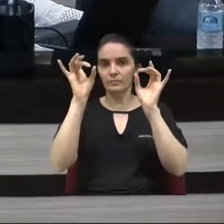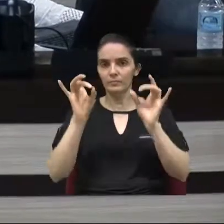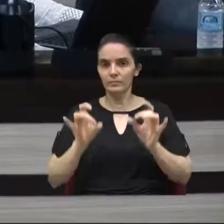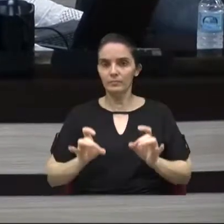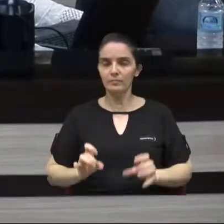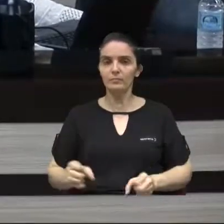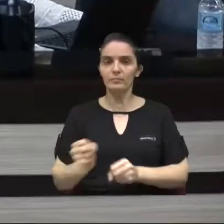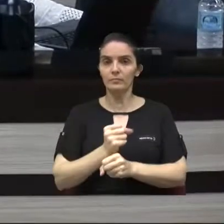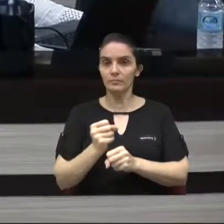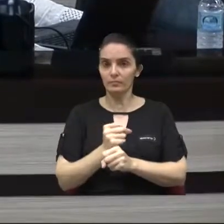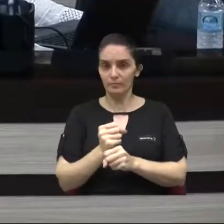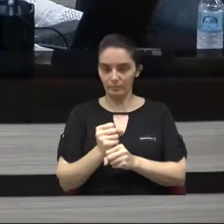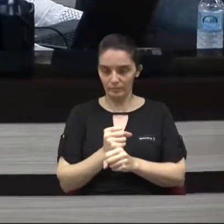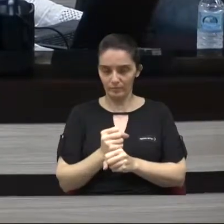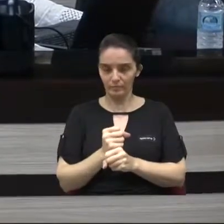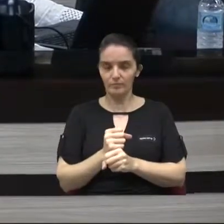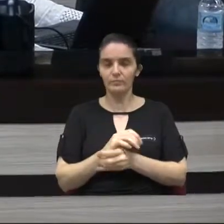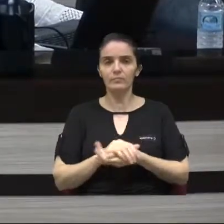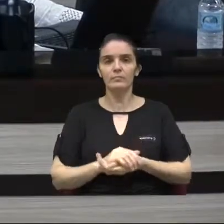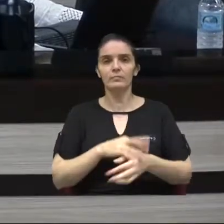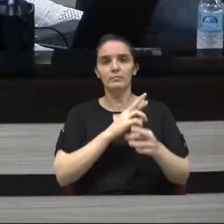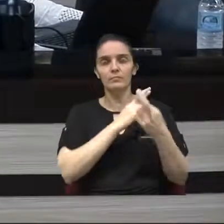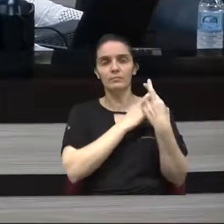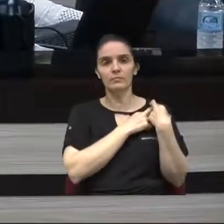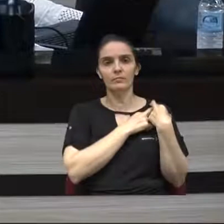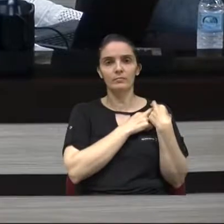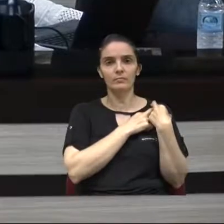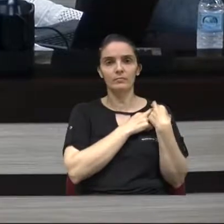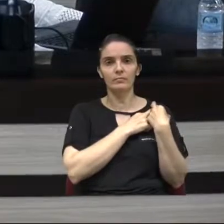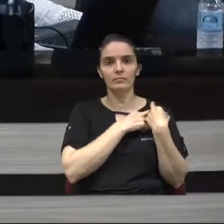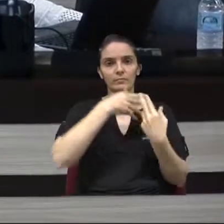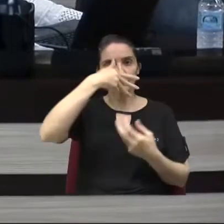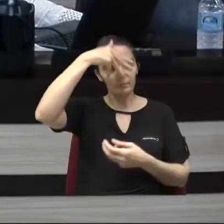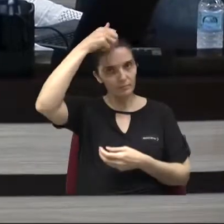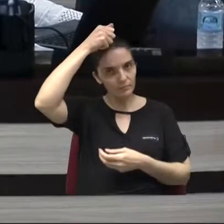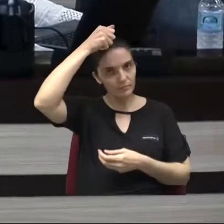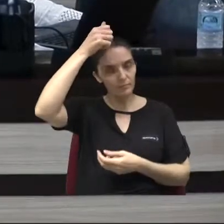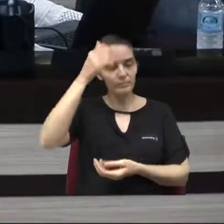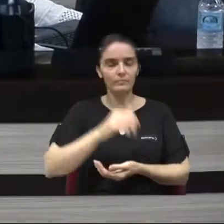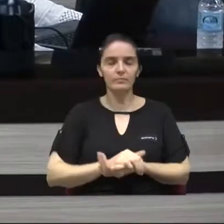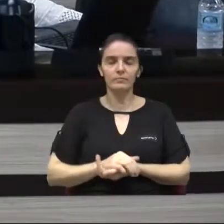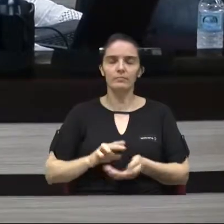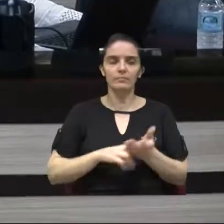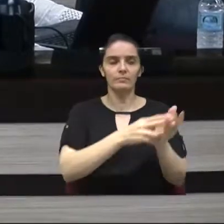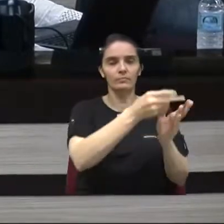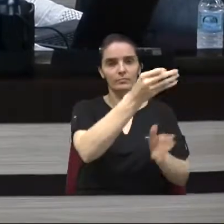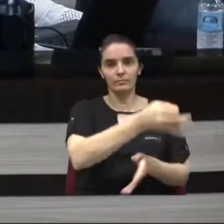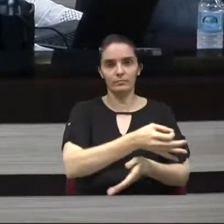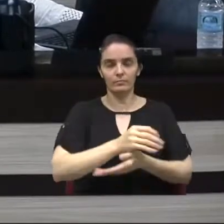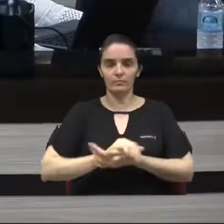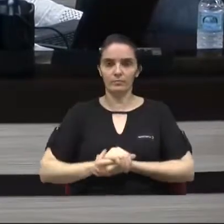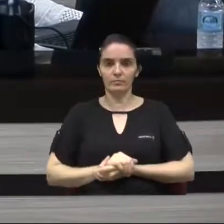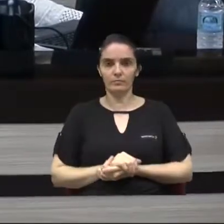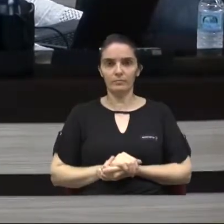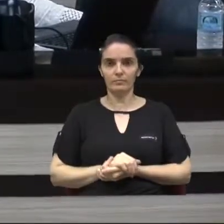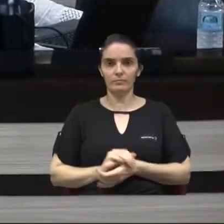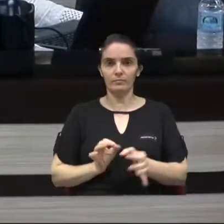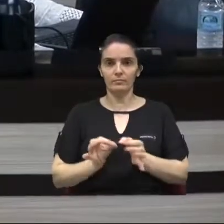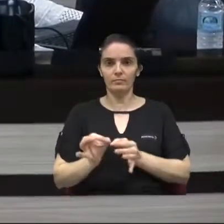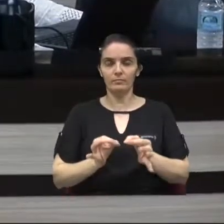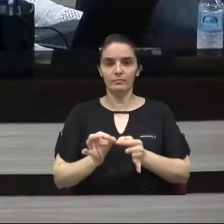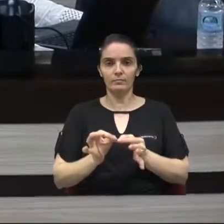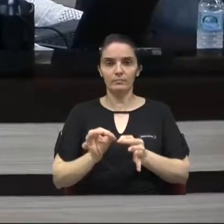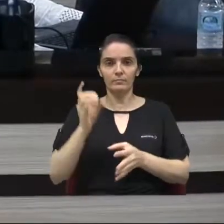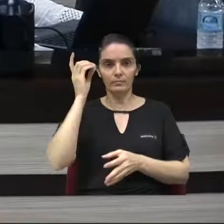dentro de suas atividades. Autoria do vereador Antônio Franco de Moraes. Encaminhe-se às comissões competentes. Projeto